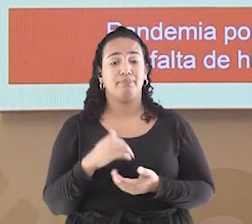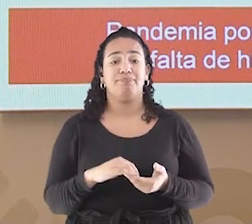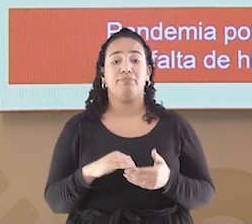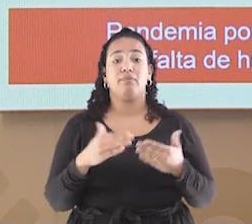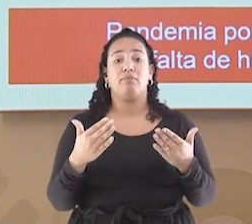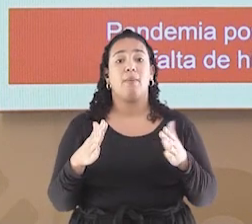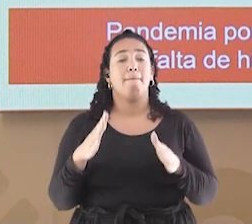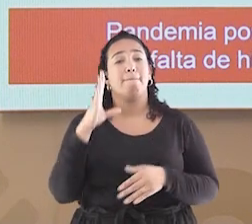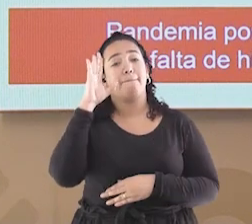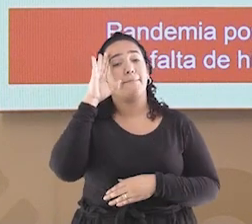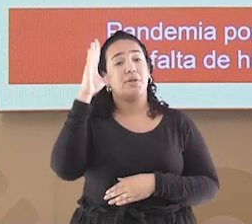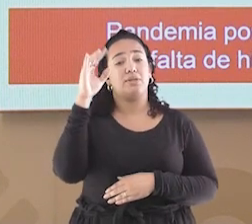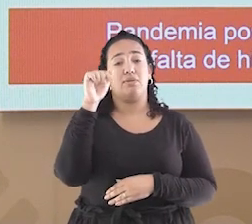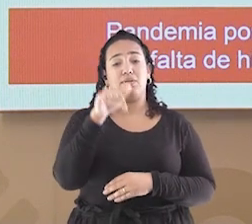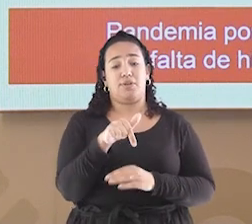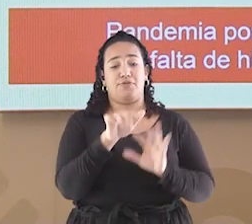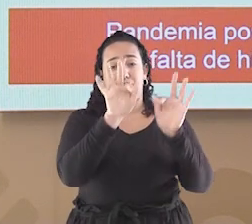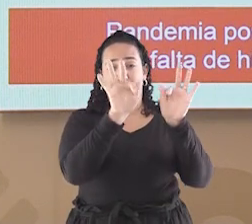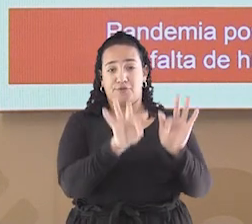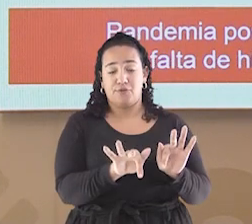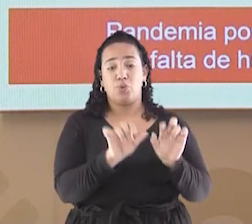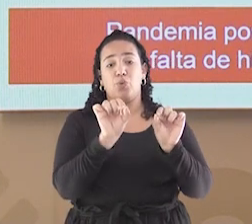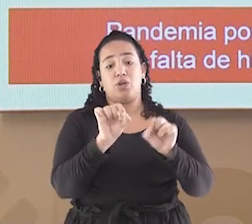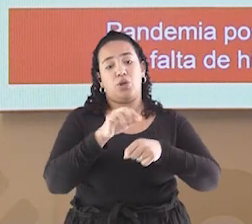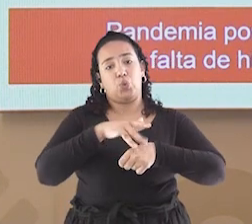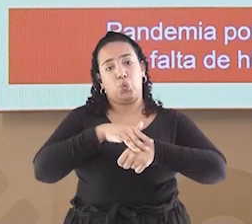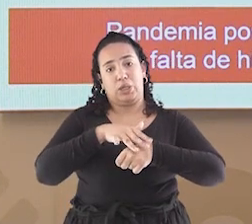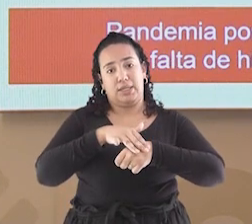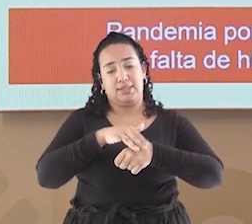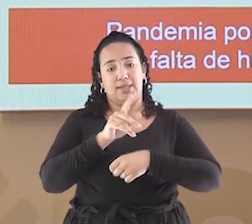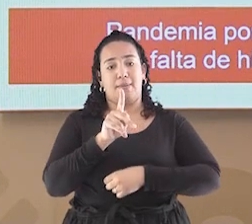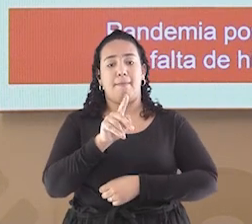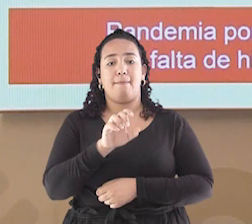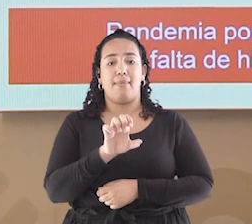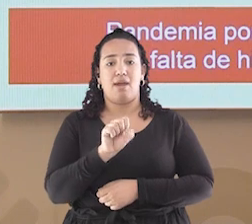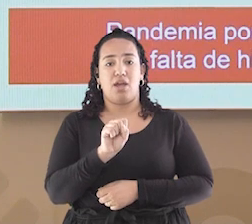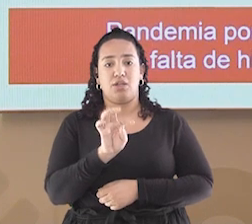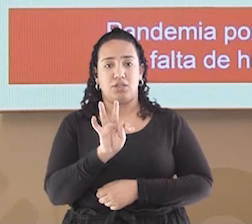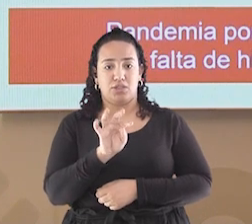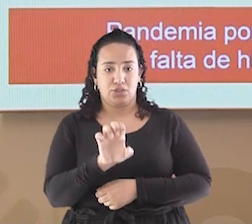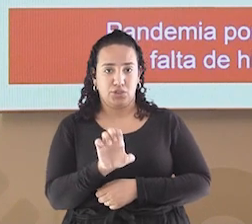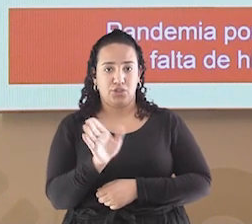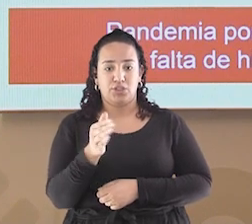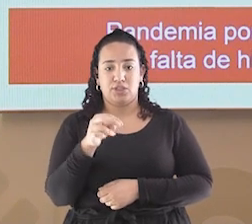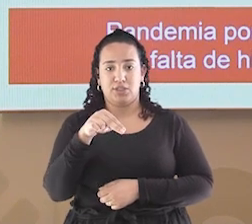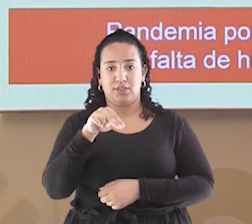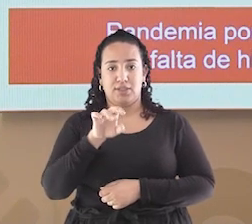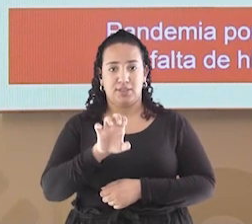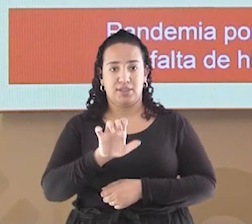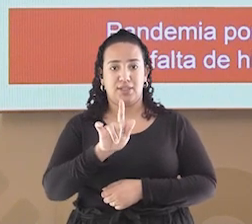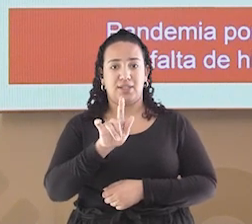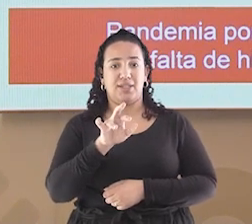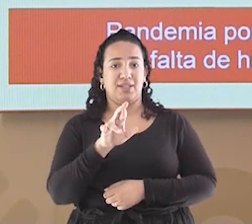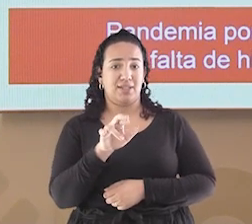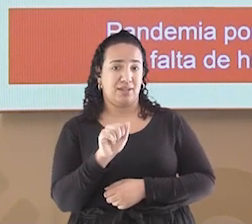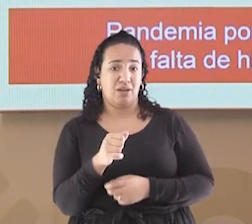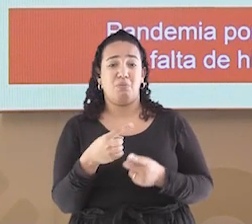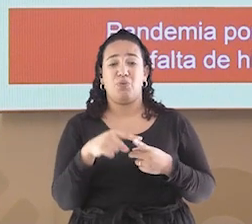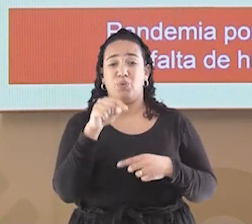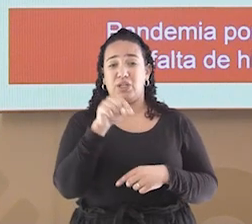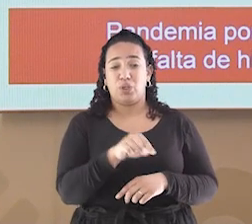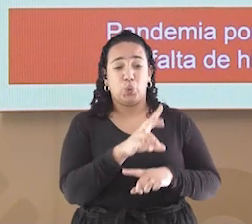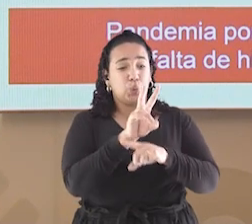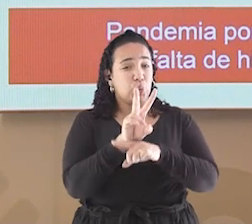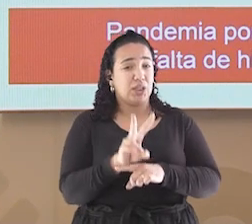foram as doenças, em especial a peste negra. Por conta da falta de higiene, os ratos e pulgas, que eram os